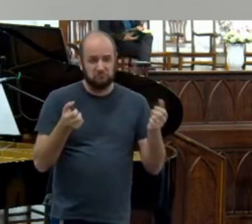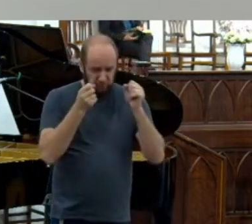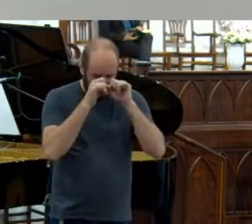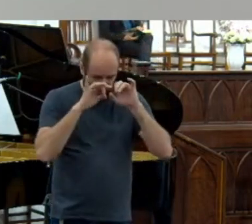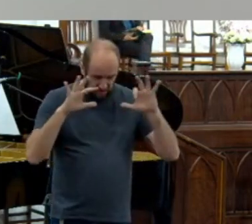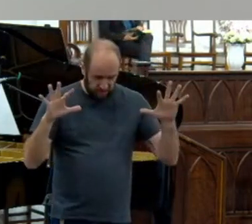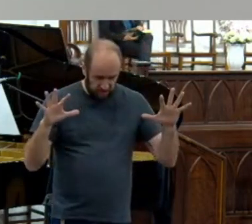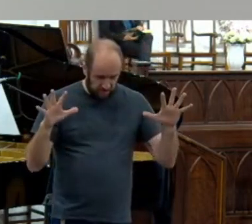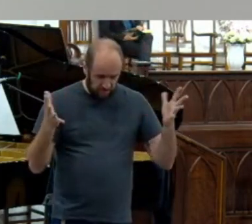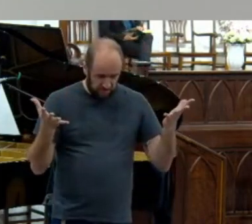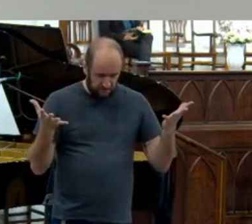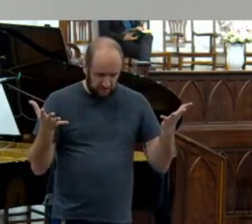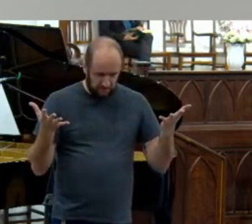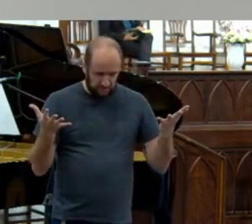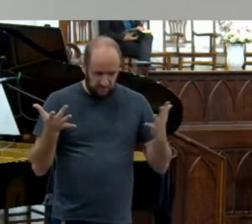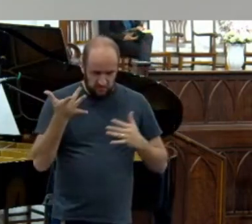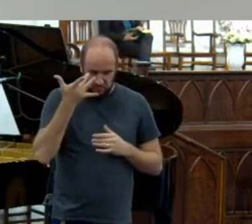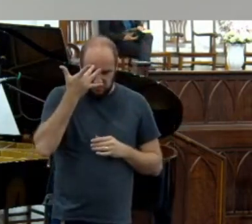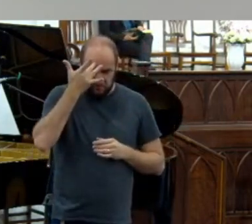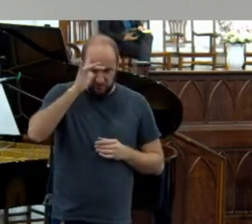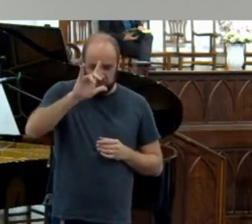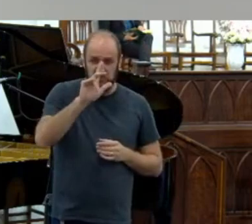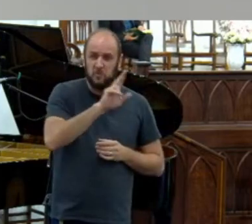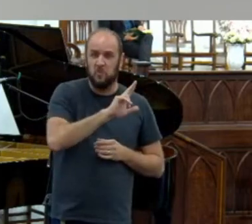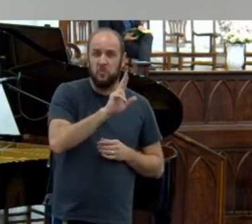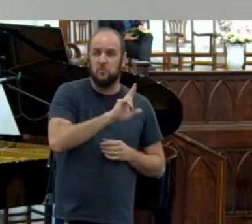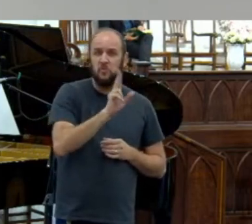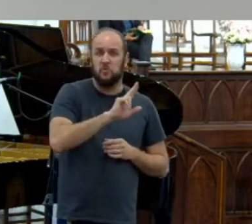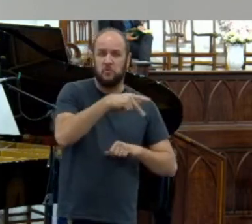óbvias. Nem o país do Kierkegaard.